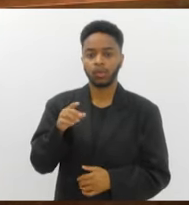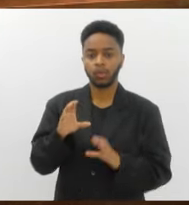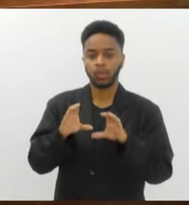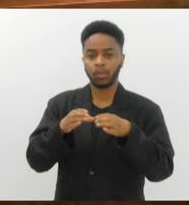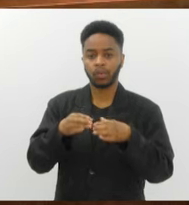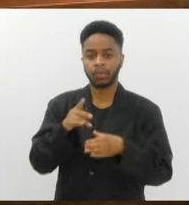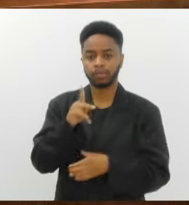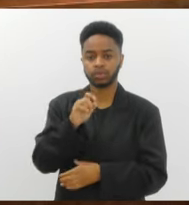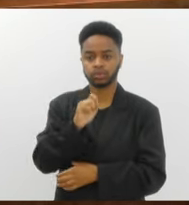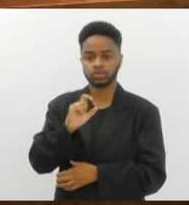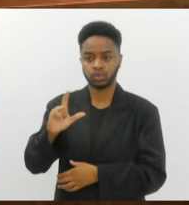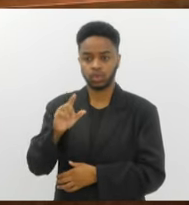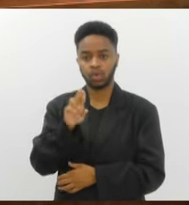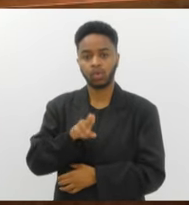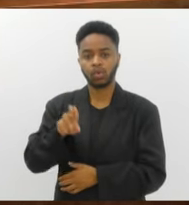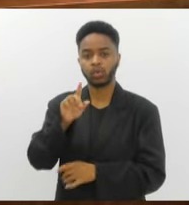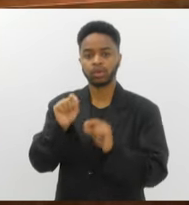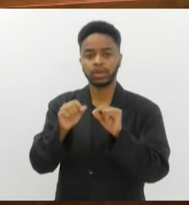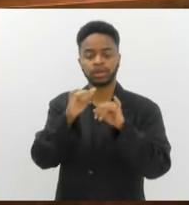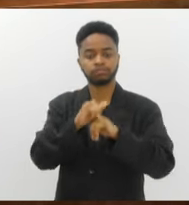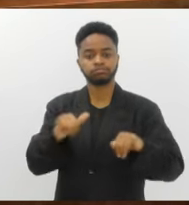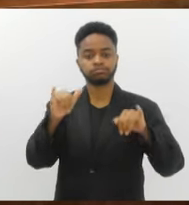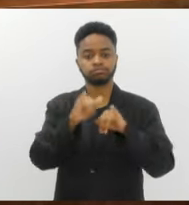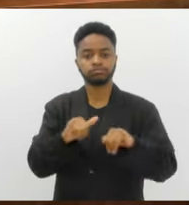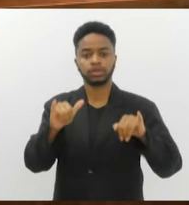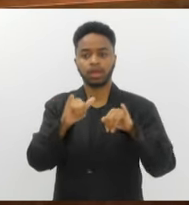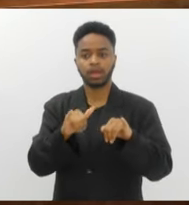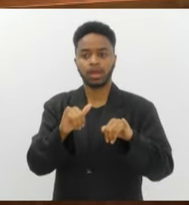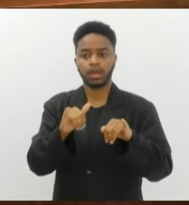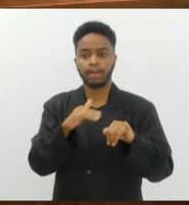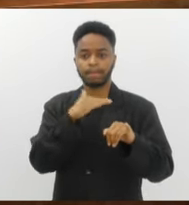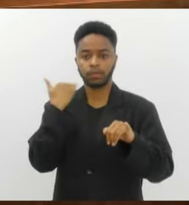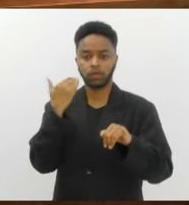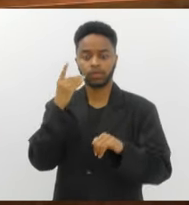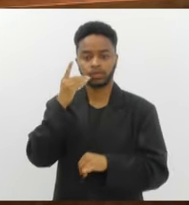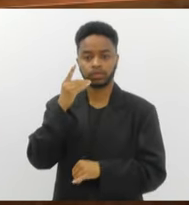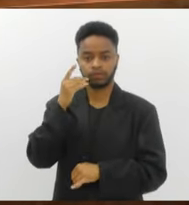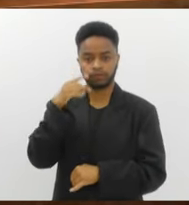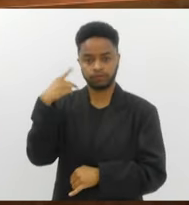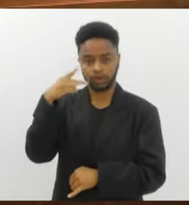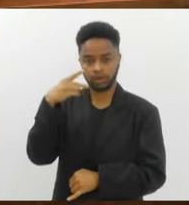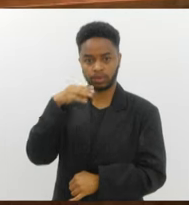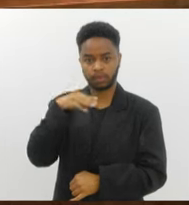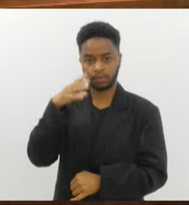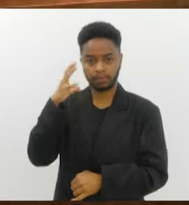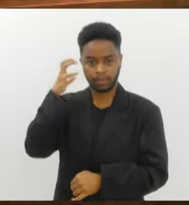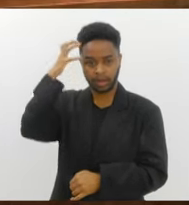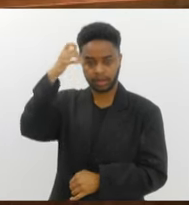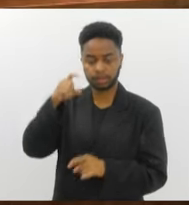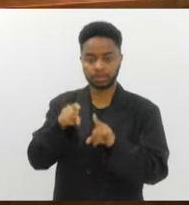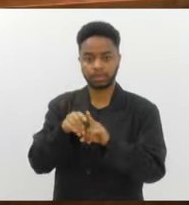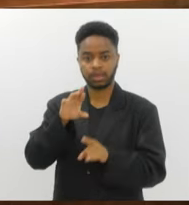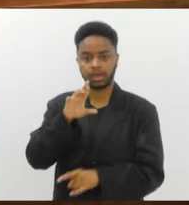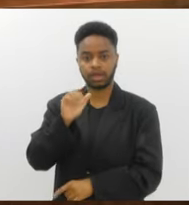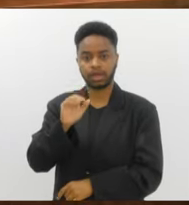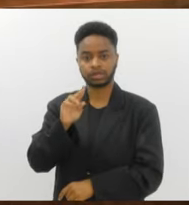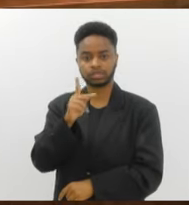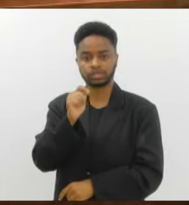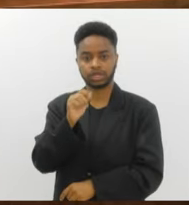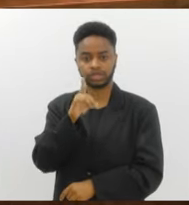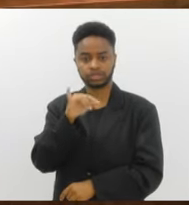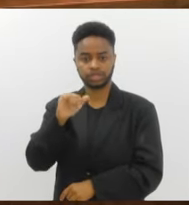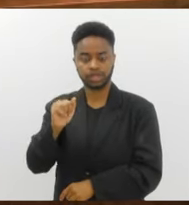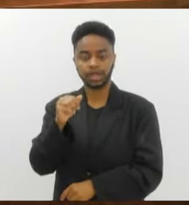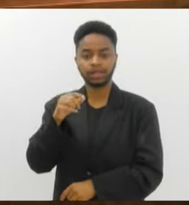PSOL, durante anos, ficou usando como bandeira de campanha a morte da vereadora Marielle e a rachadinha, a todo momento tentando incriminar